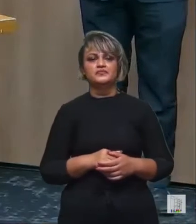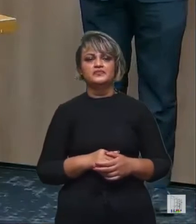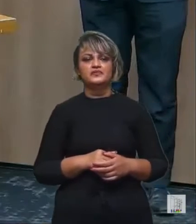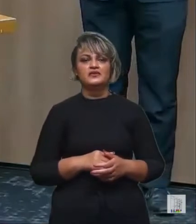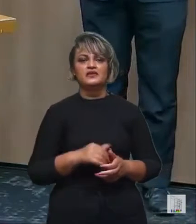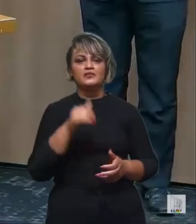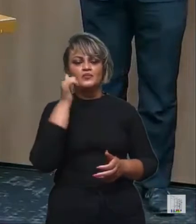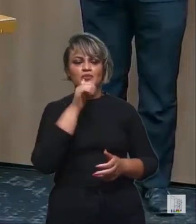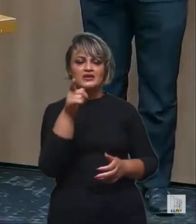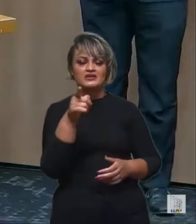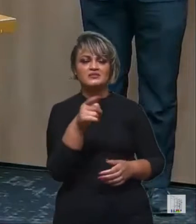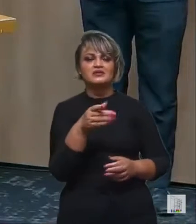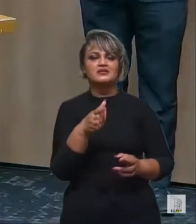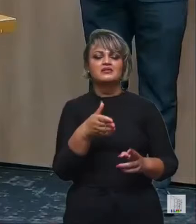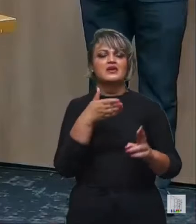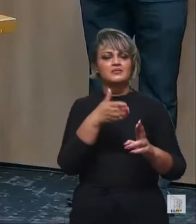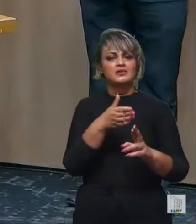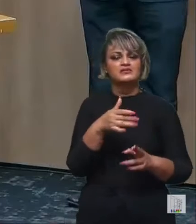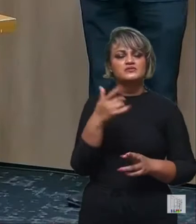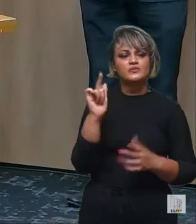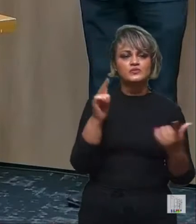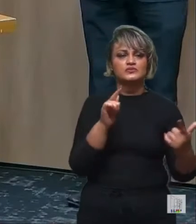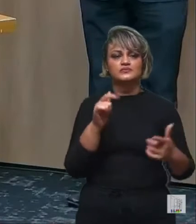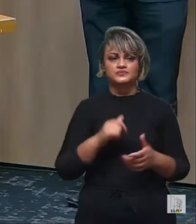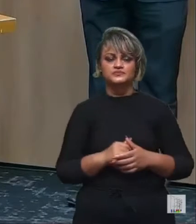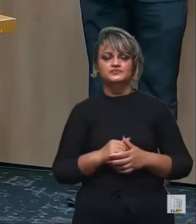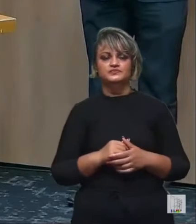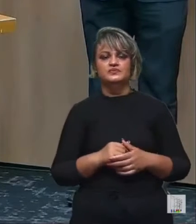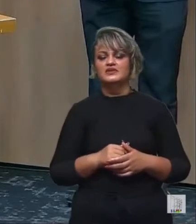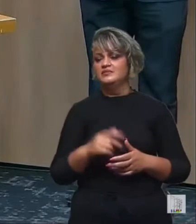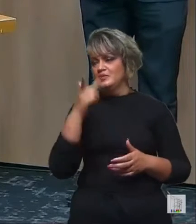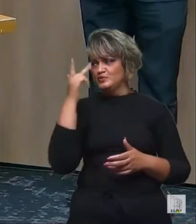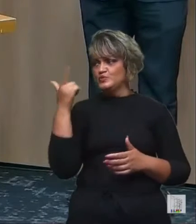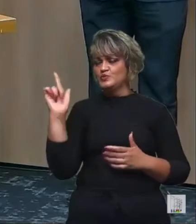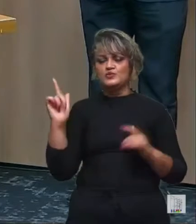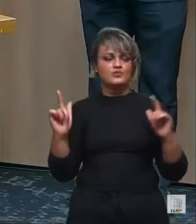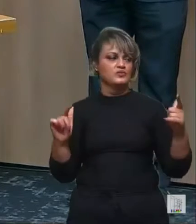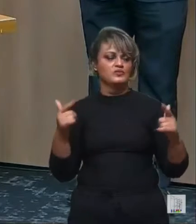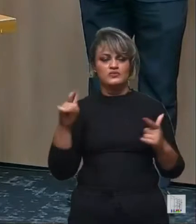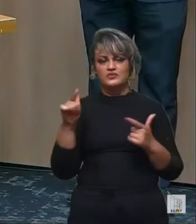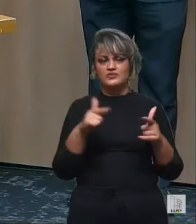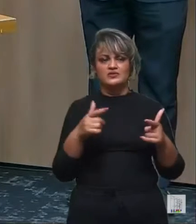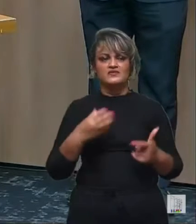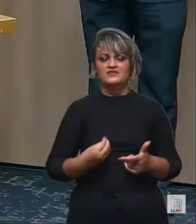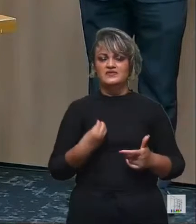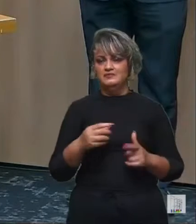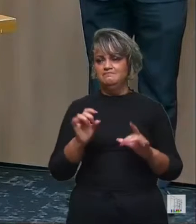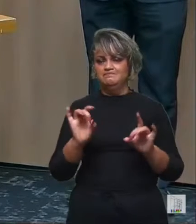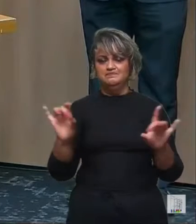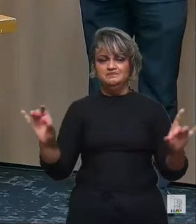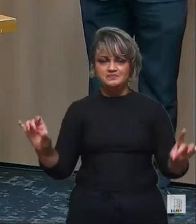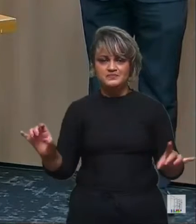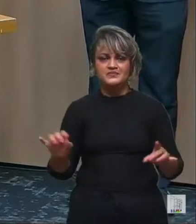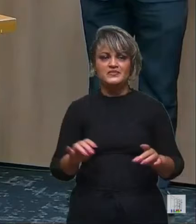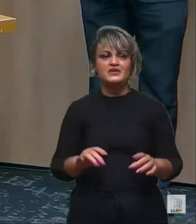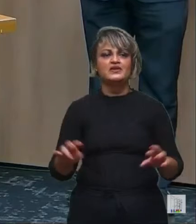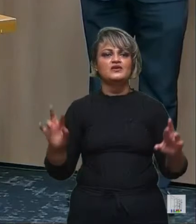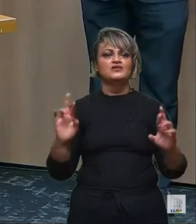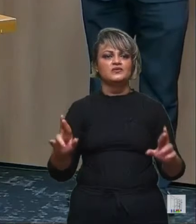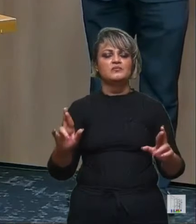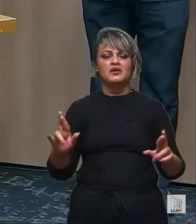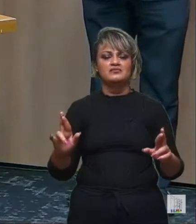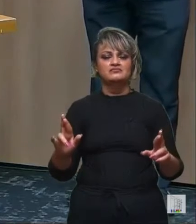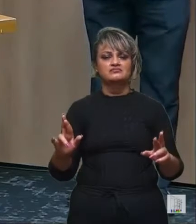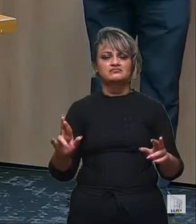nossa representante dos negócios estrangeiros, a Dra. Isabel Pestana, e aos meus colegas, sobretudo ao Urquiza, que espero que sejas o próximo